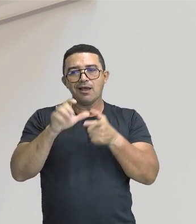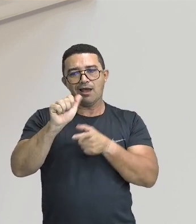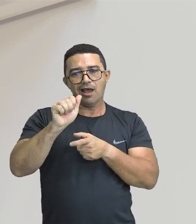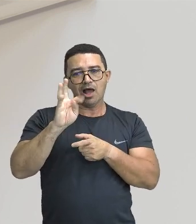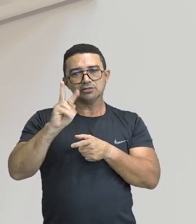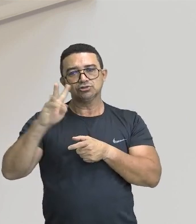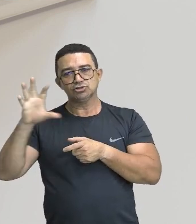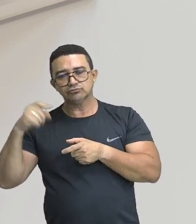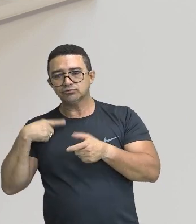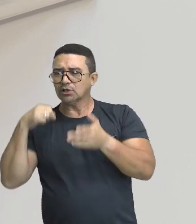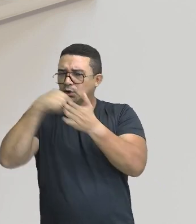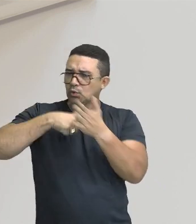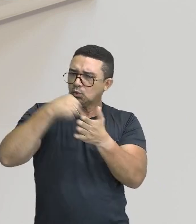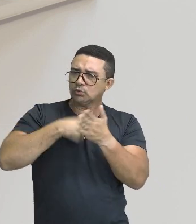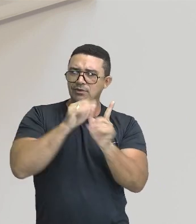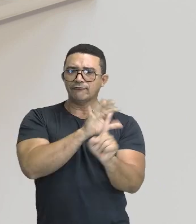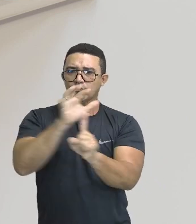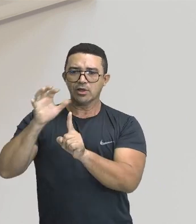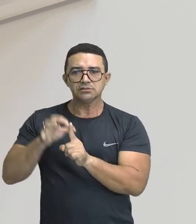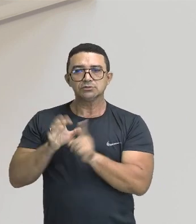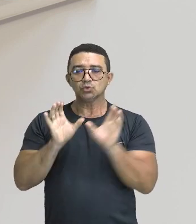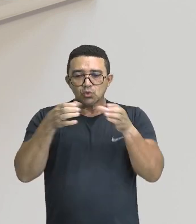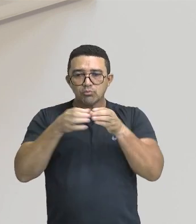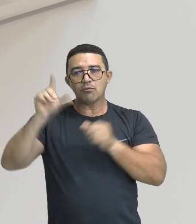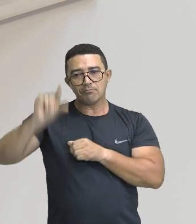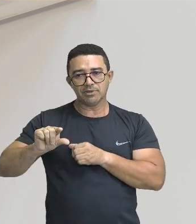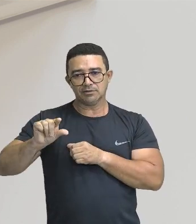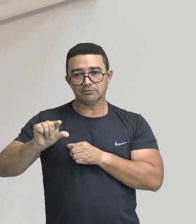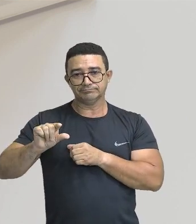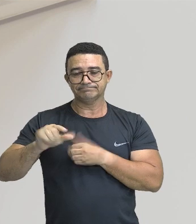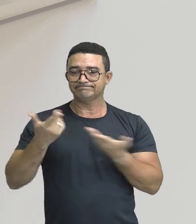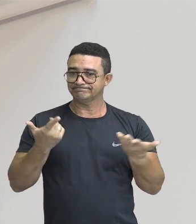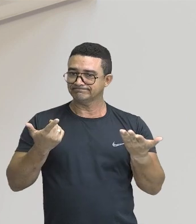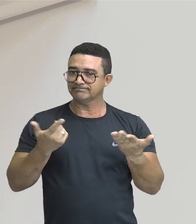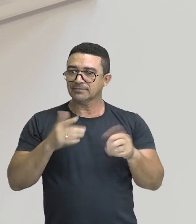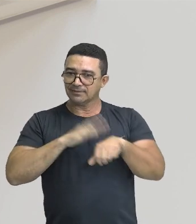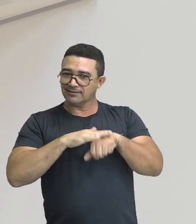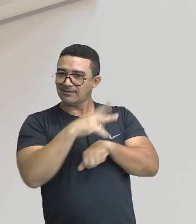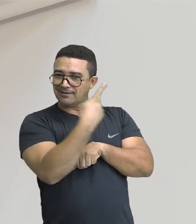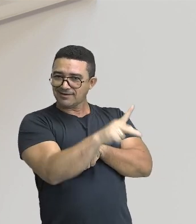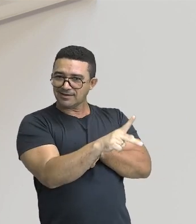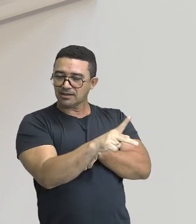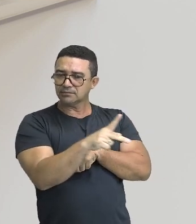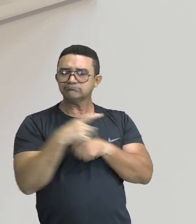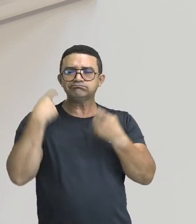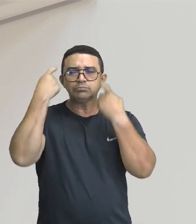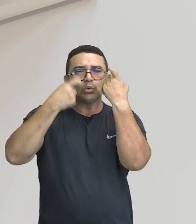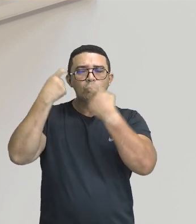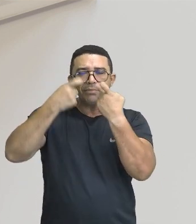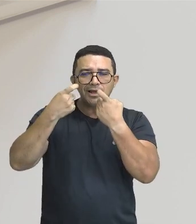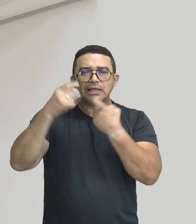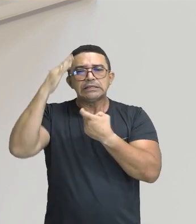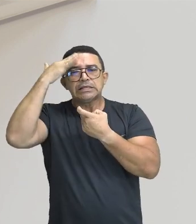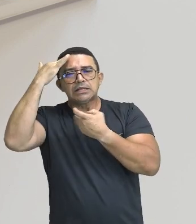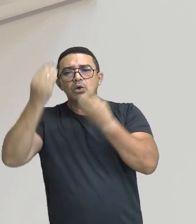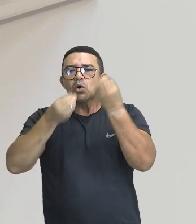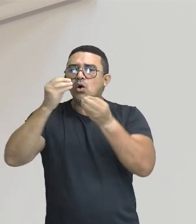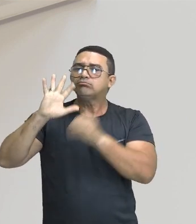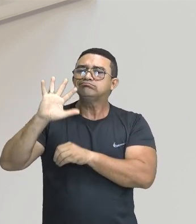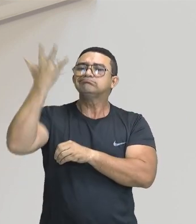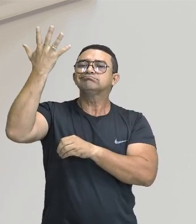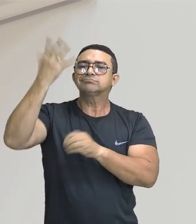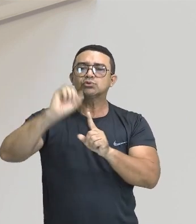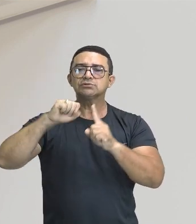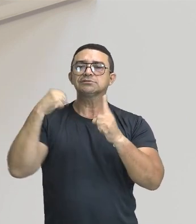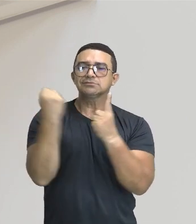lida com a poderosa influência das minorias. Serge Moscovici se preocupou em entender os fenômenos tanto